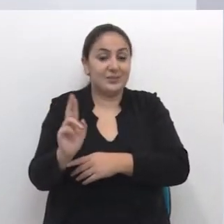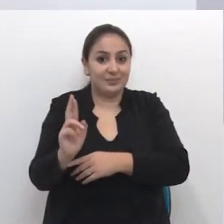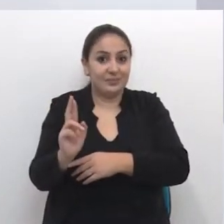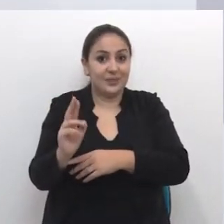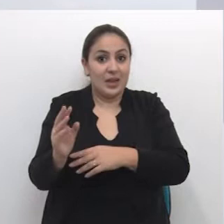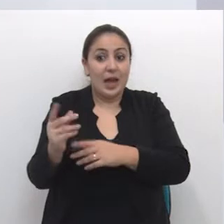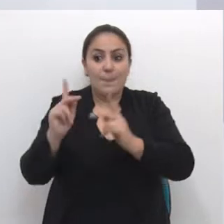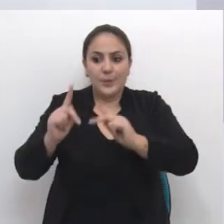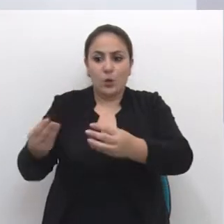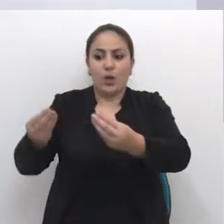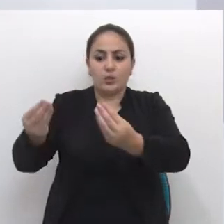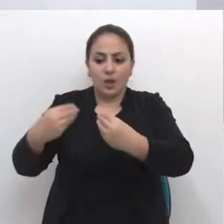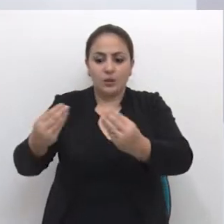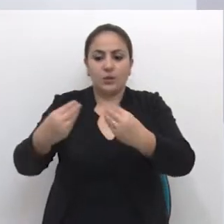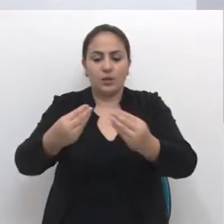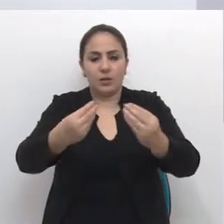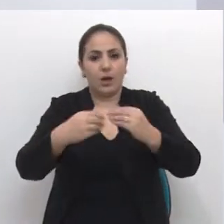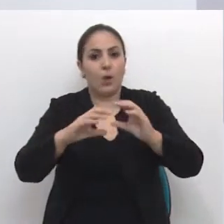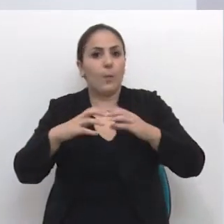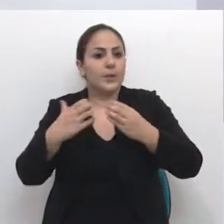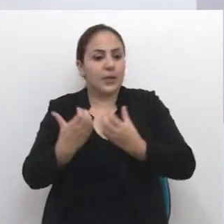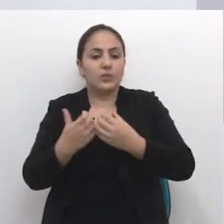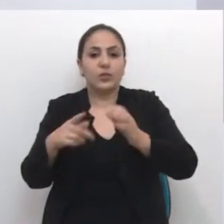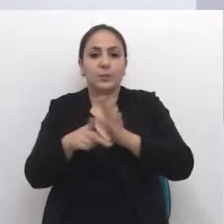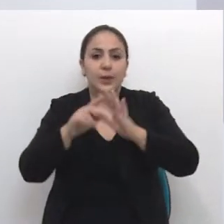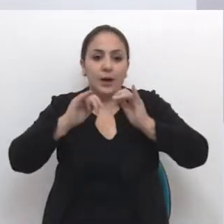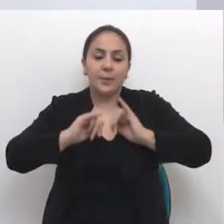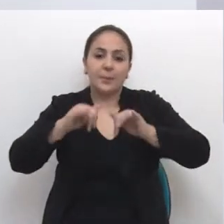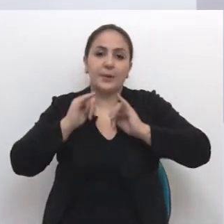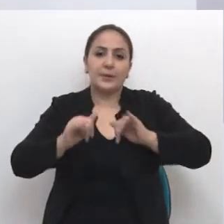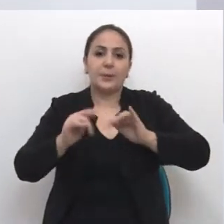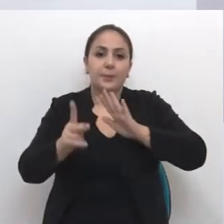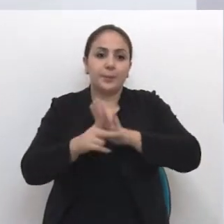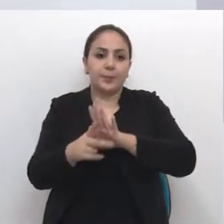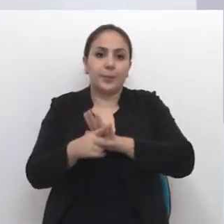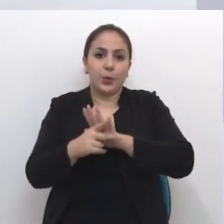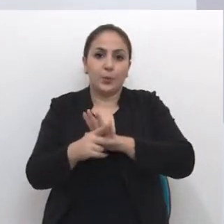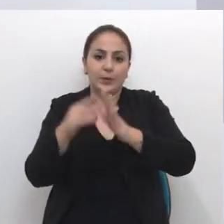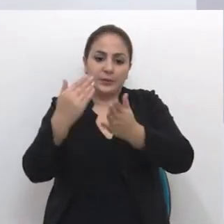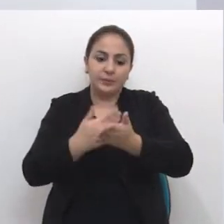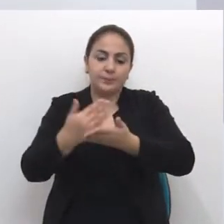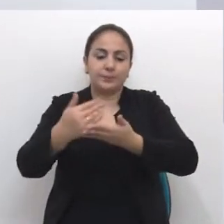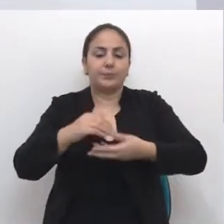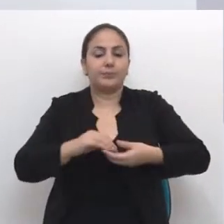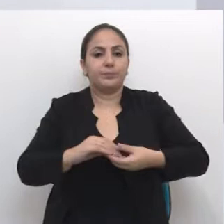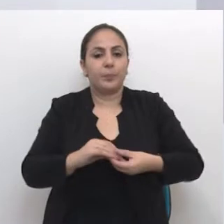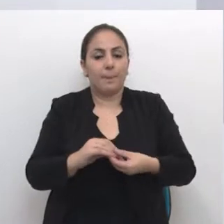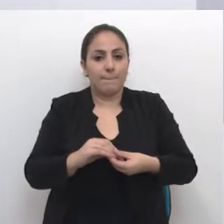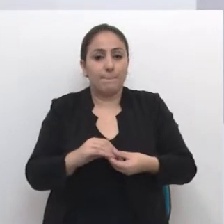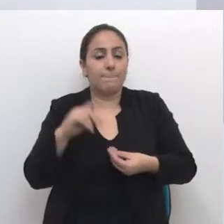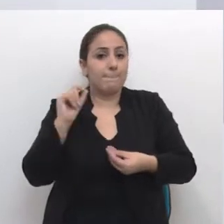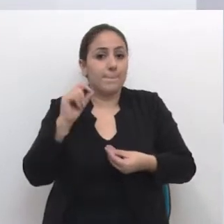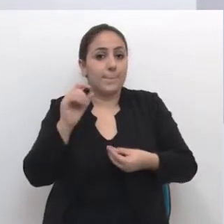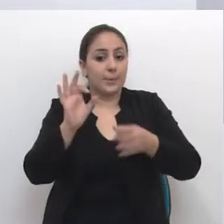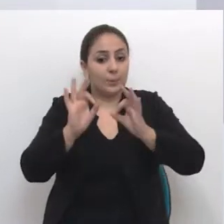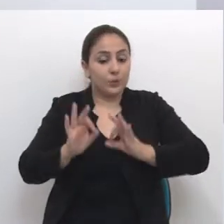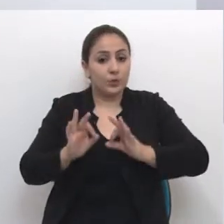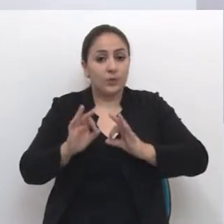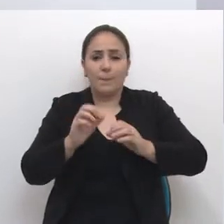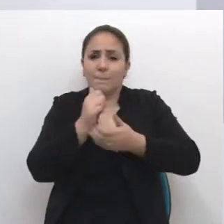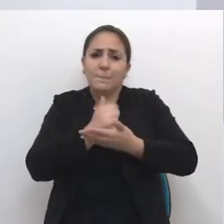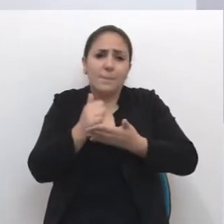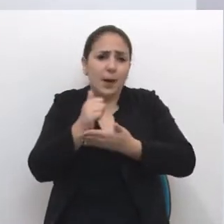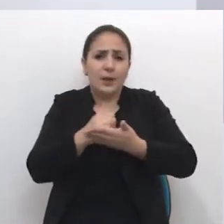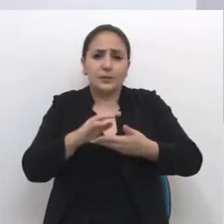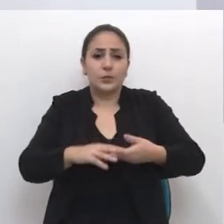em doações da comunidade através de campanhas de iniciativa. O que é um projeto bem